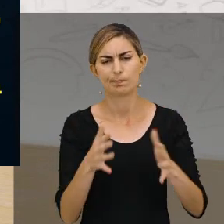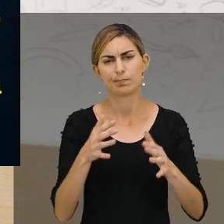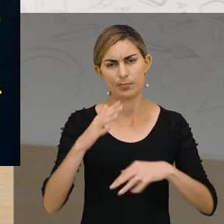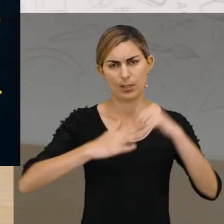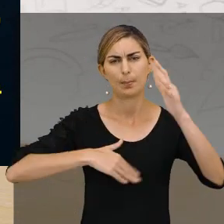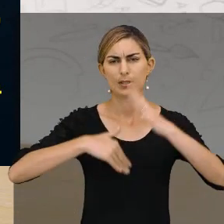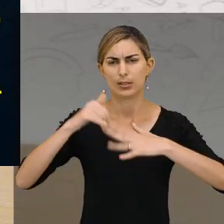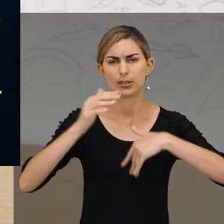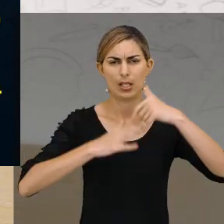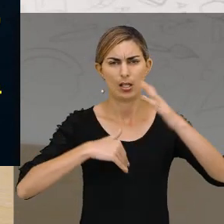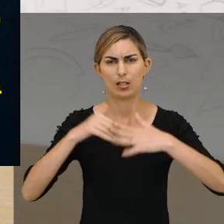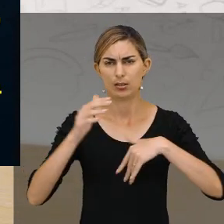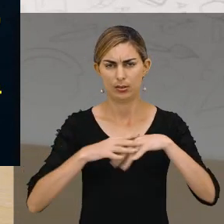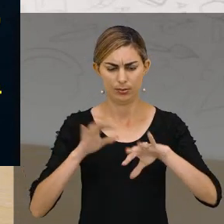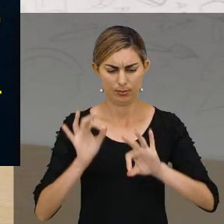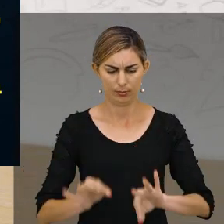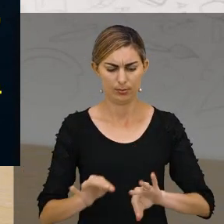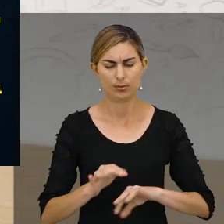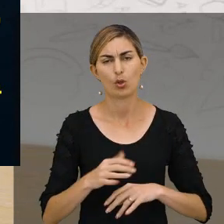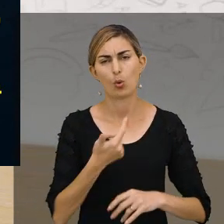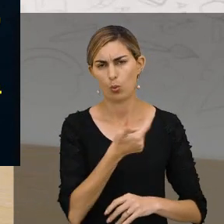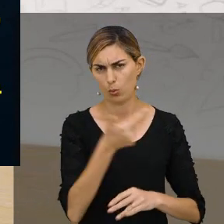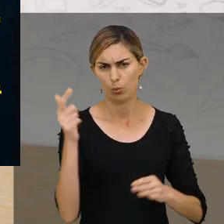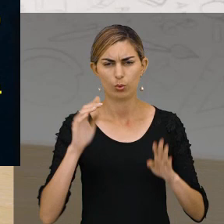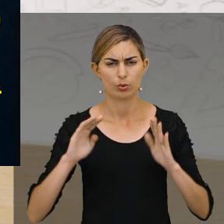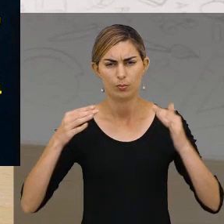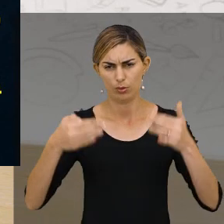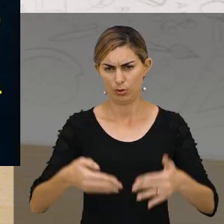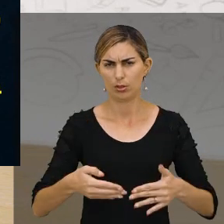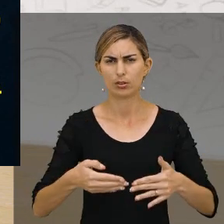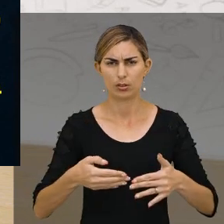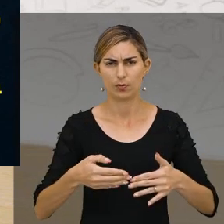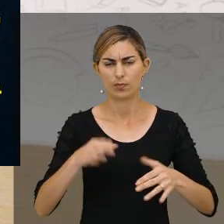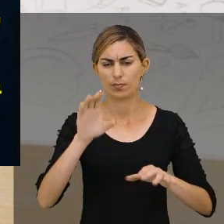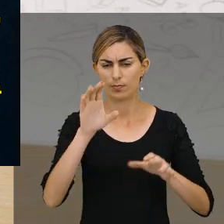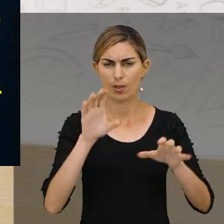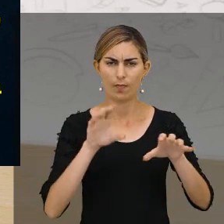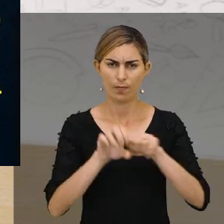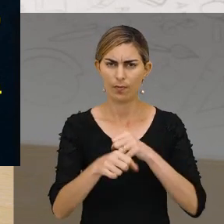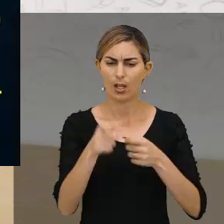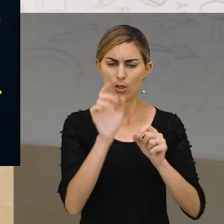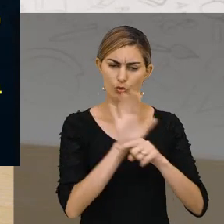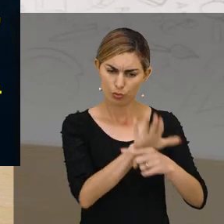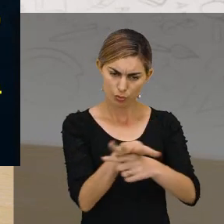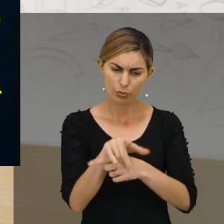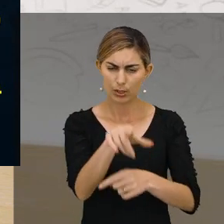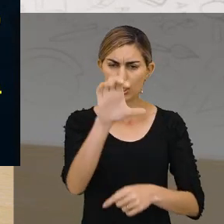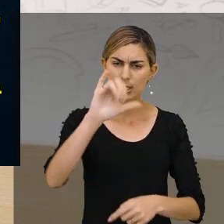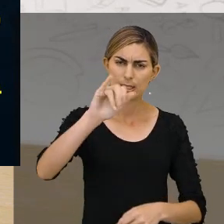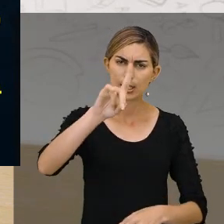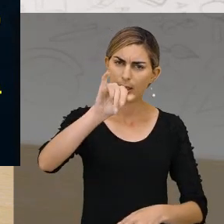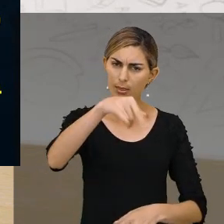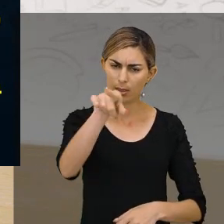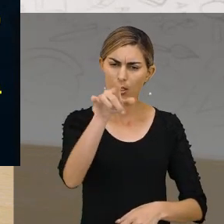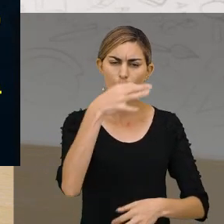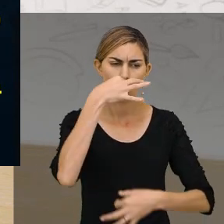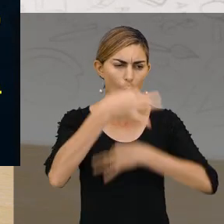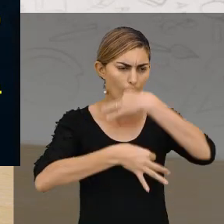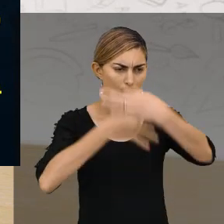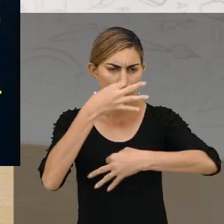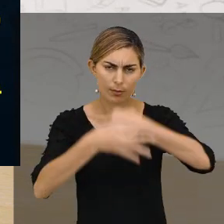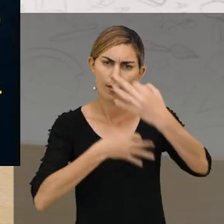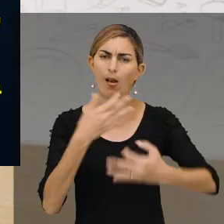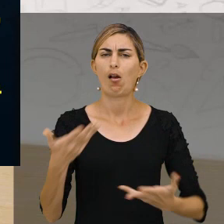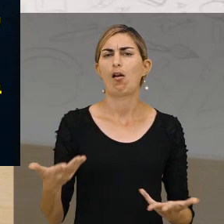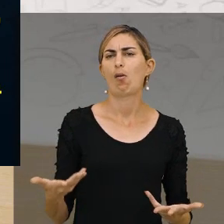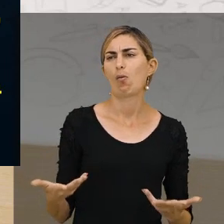potencializar essas capacidades, tá? E um outro objetivo é formar cidadãos críticos, capazes de